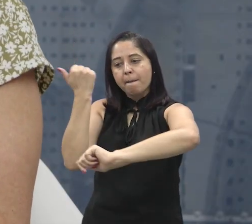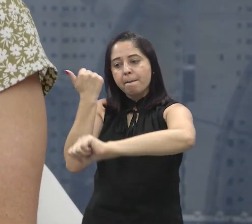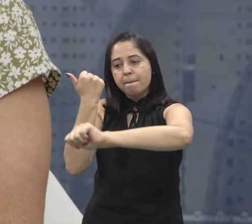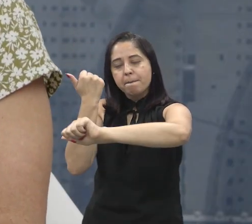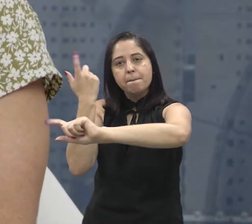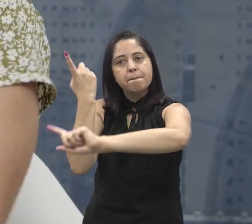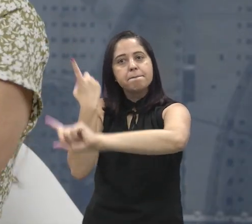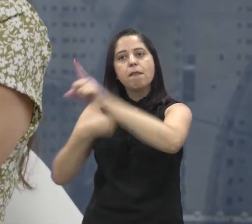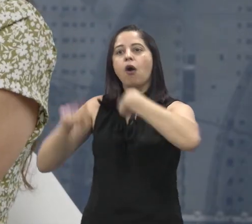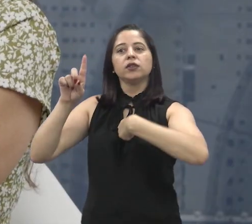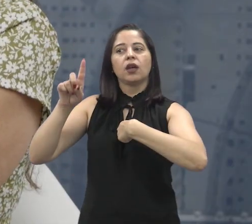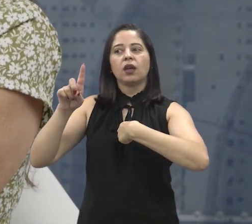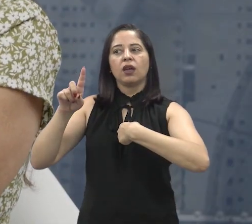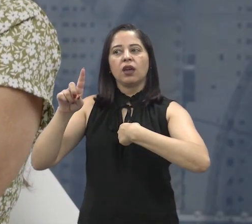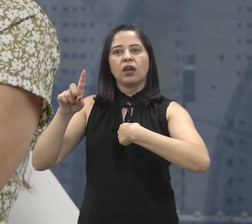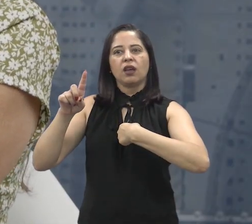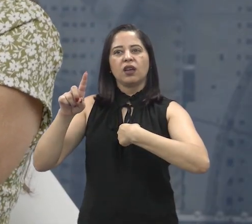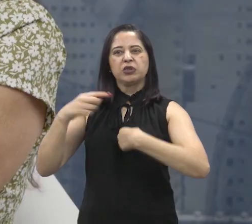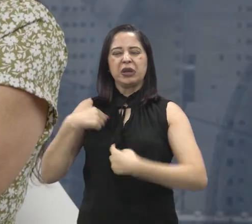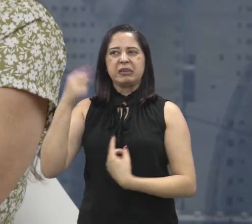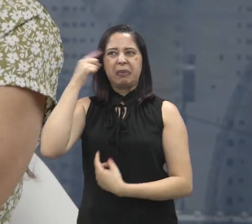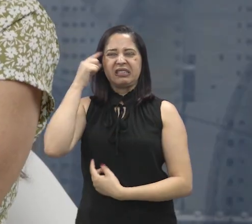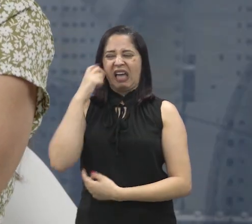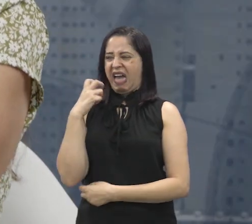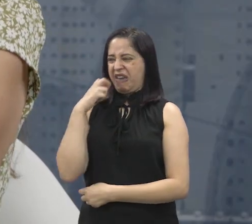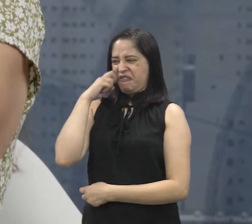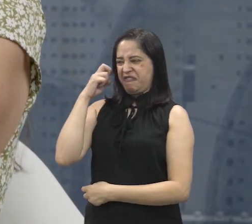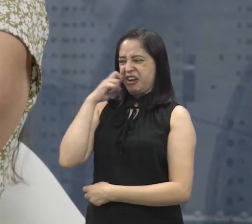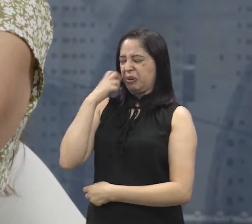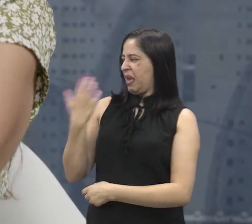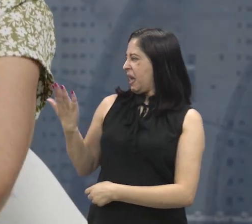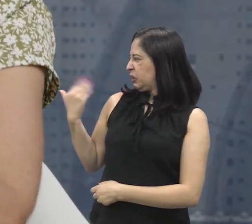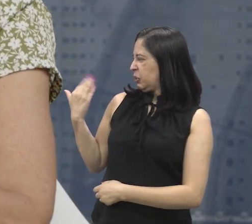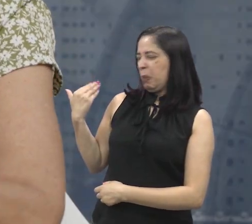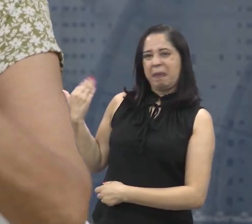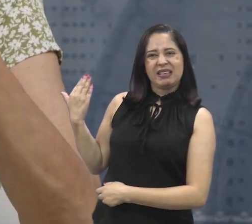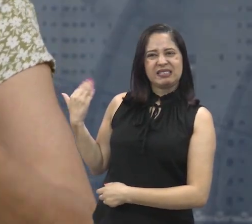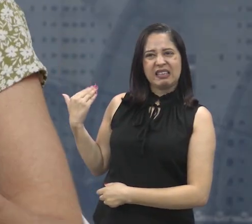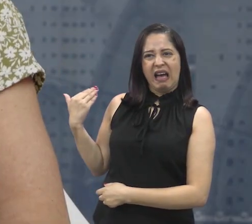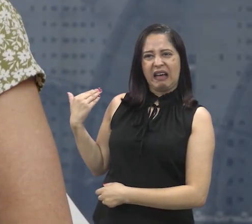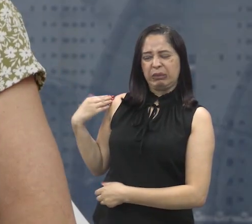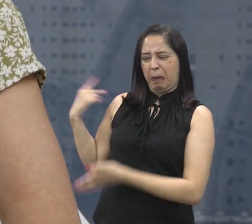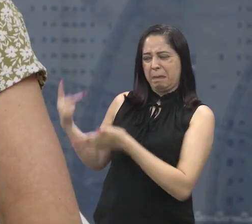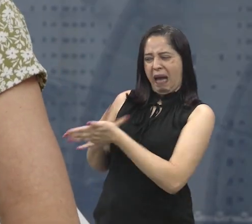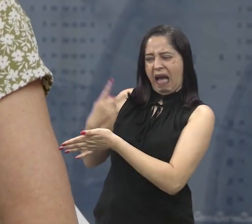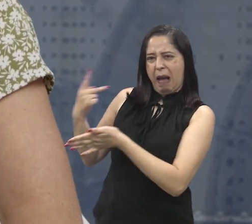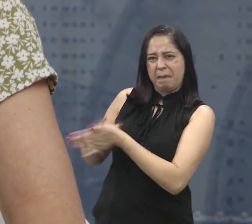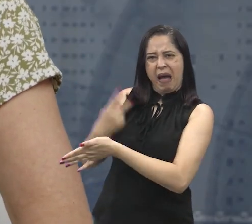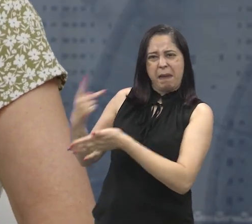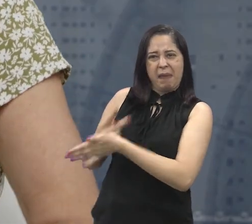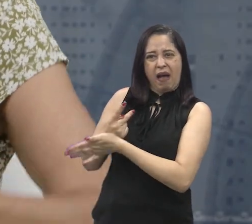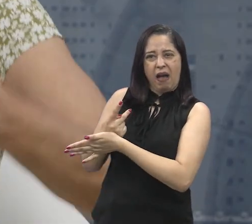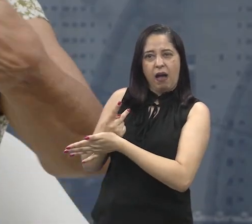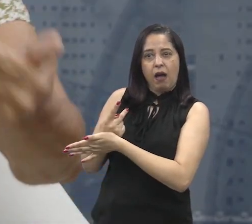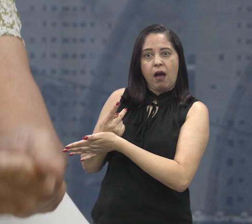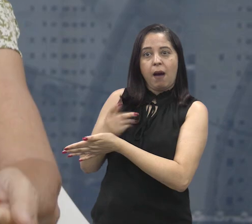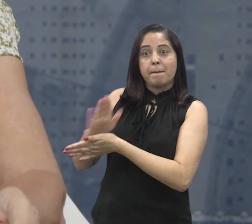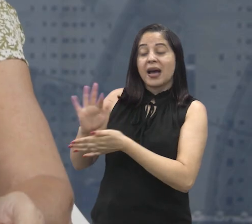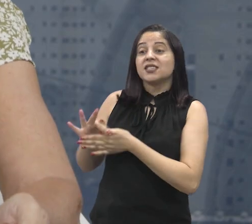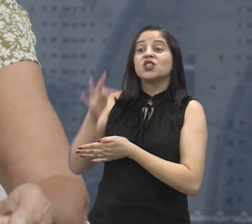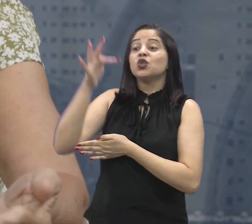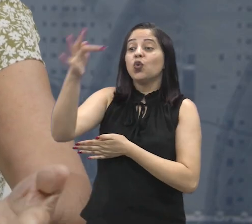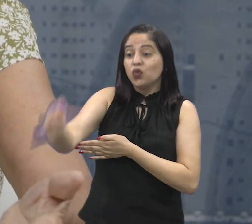assim, nossa, quantos antepassados erraram e quanto nós apostamos nessa nova geração e